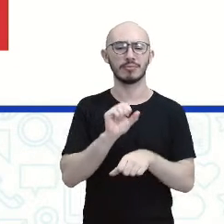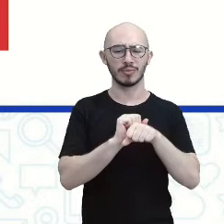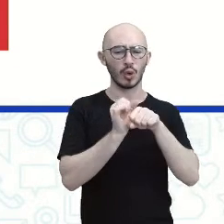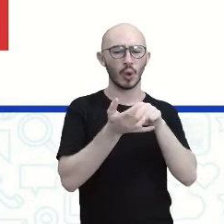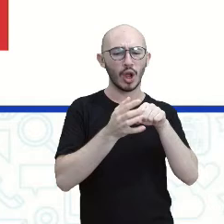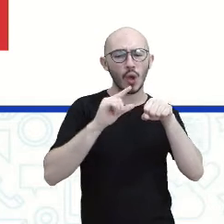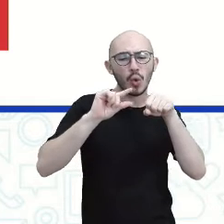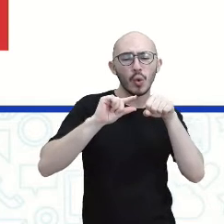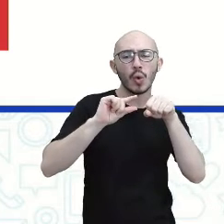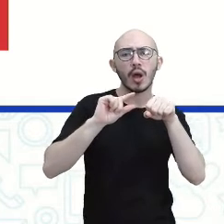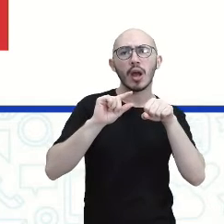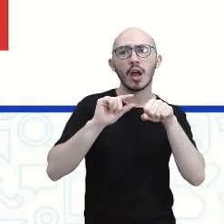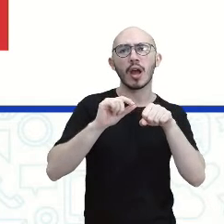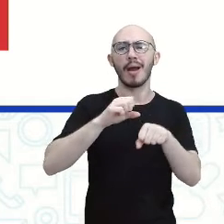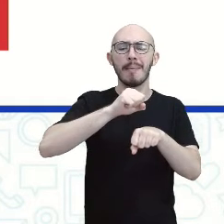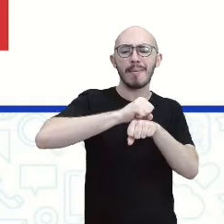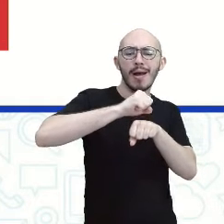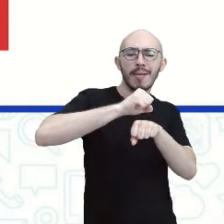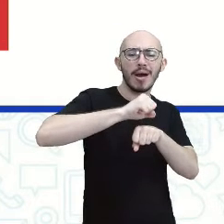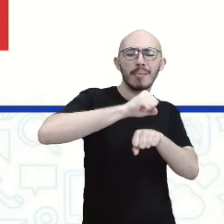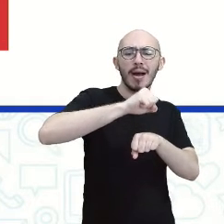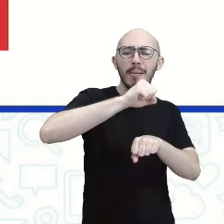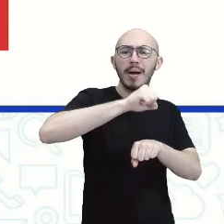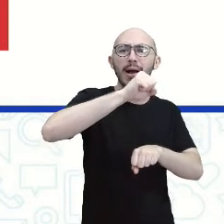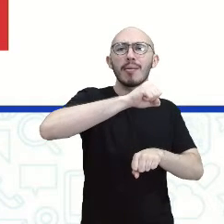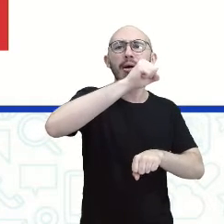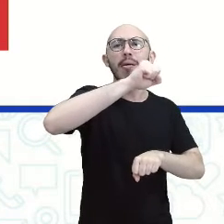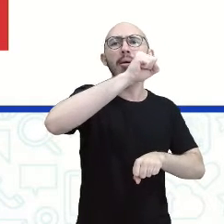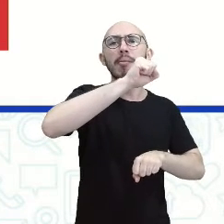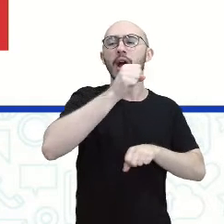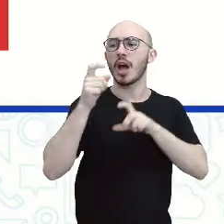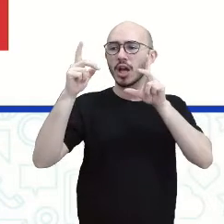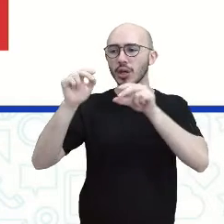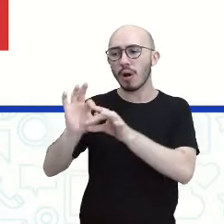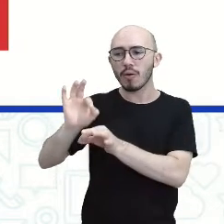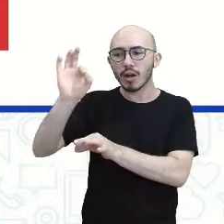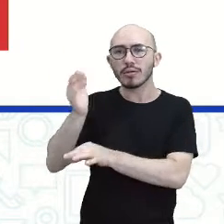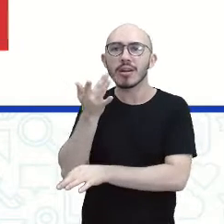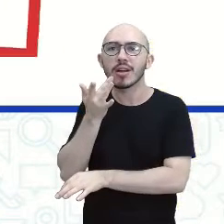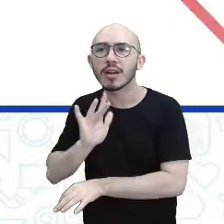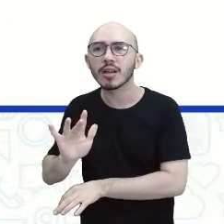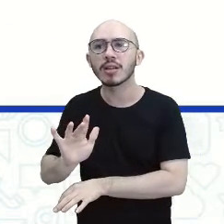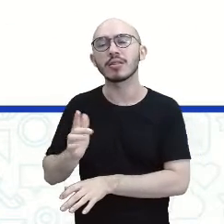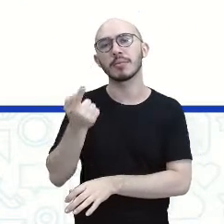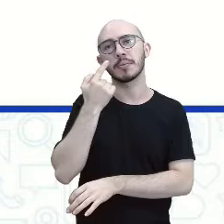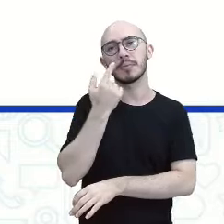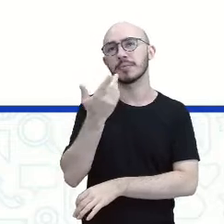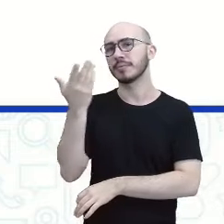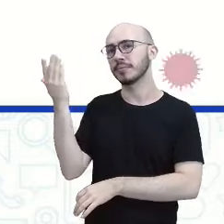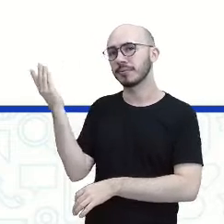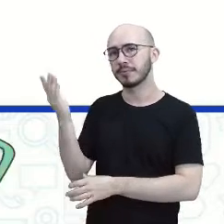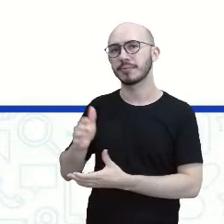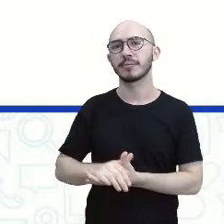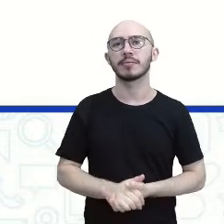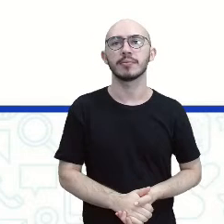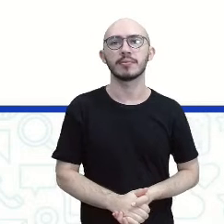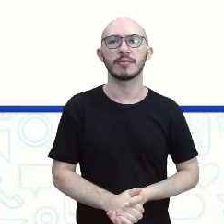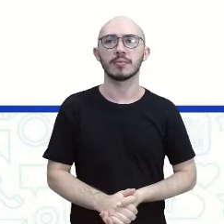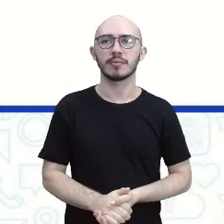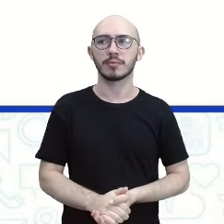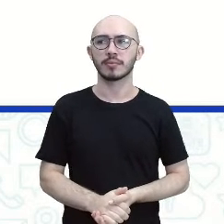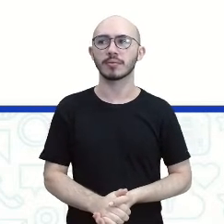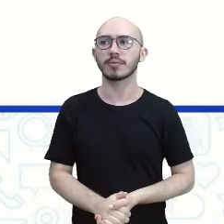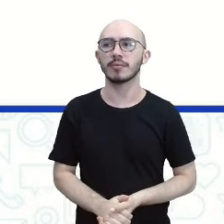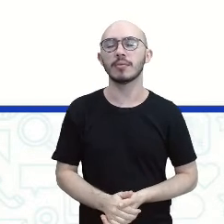a gente conseguir empilhar um em cima do outro para chegar à altura do garoto, a gente vai ter esse valor aí, tá certo?